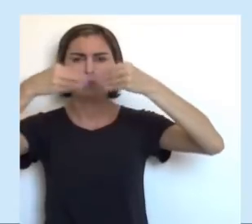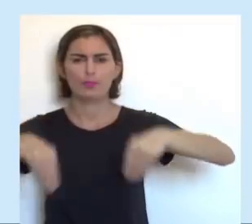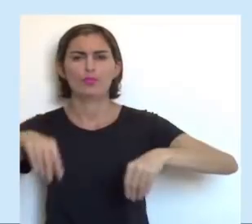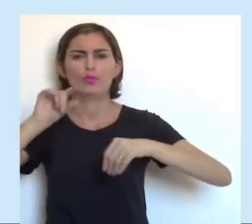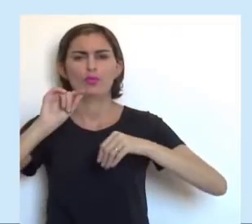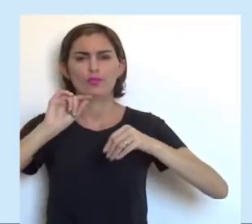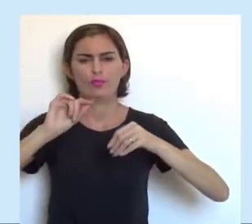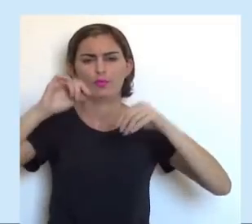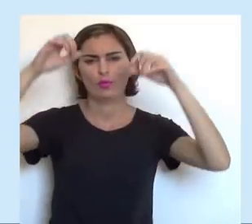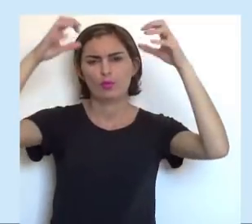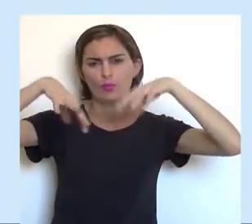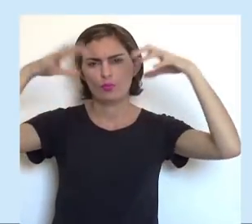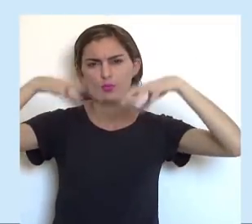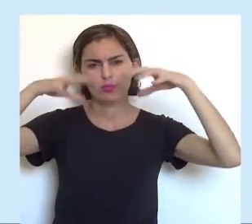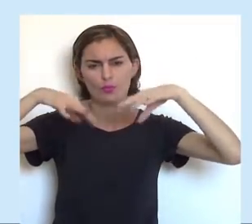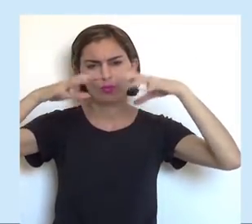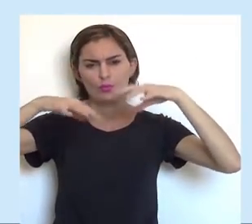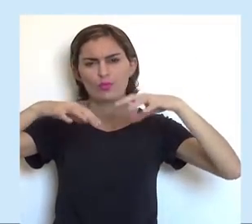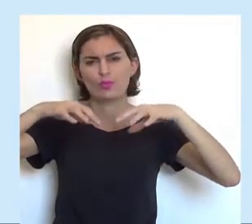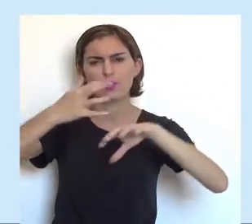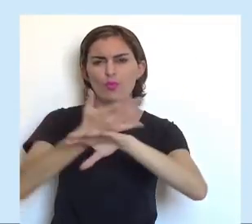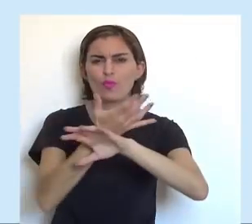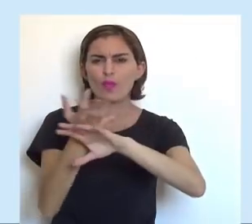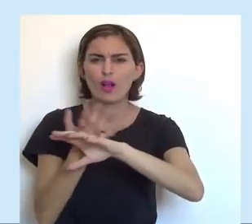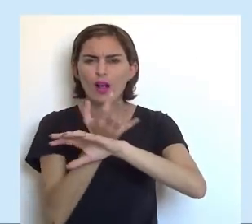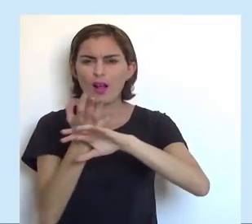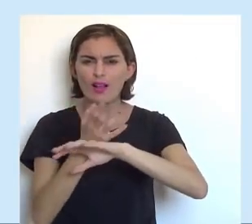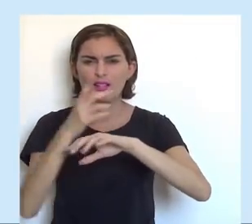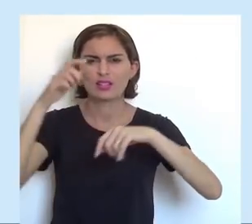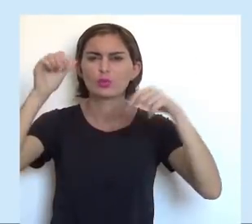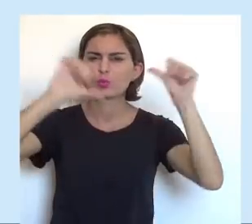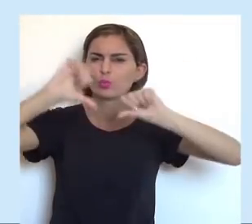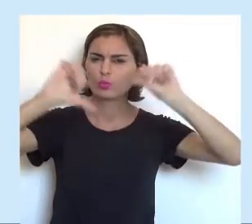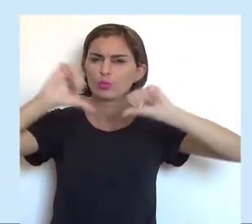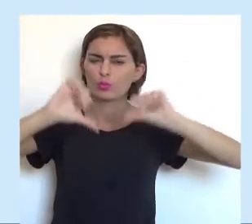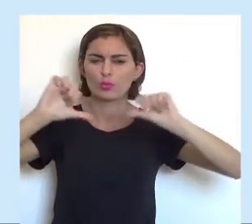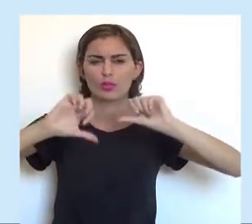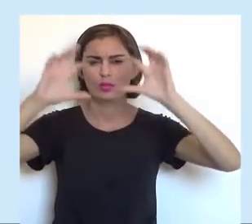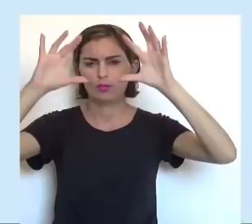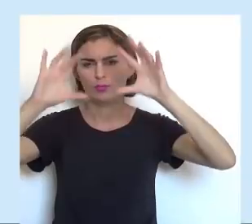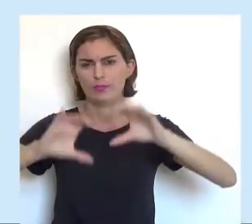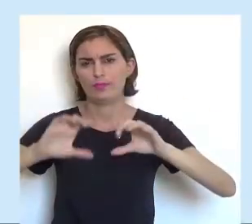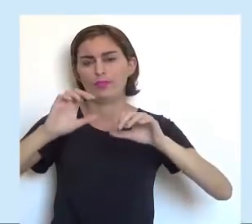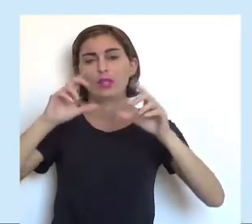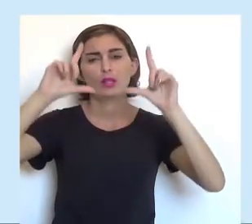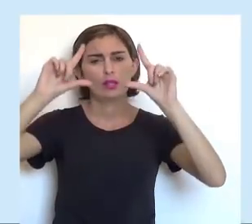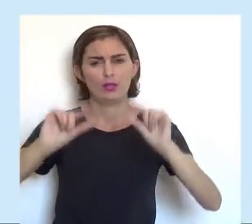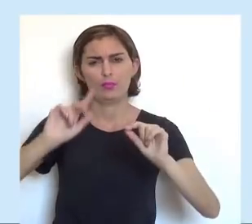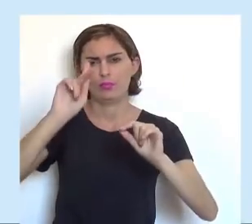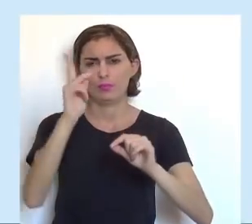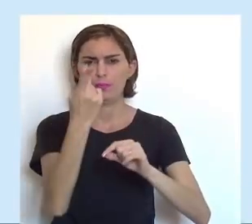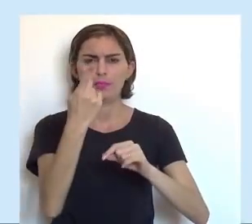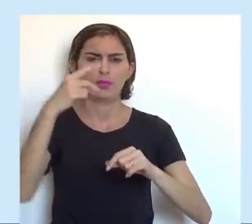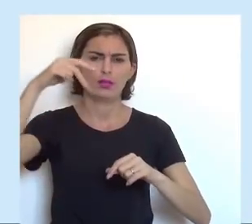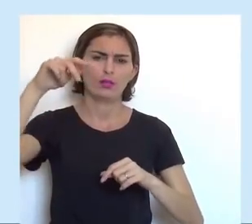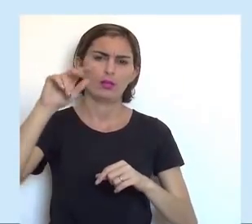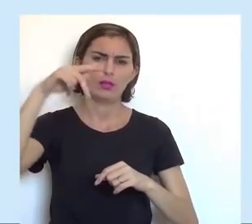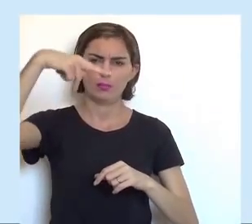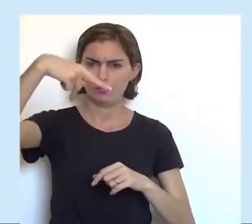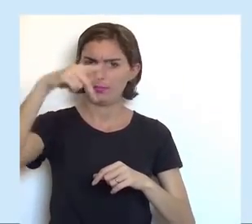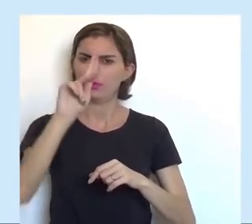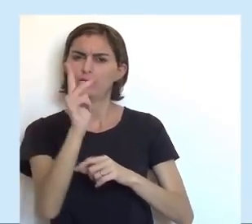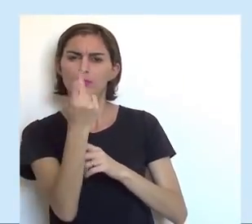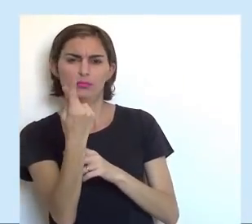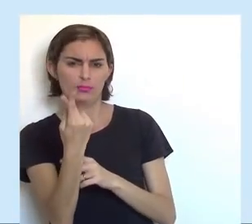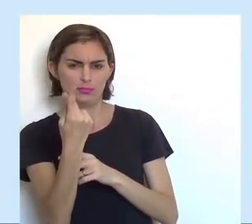provocando justamente a queda da água acidificada. Isso diminui o pH da solução. Existem